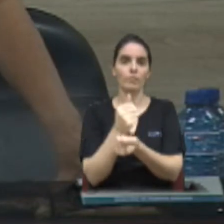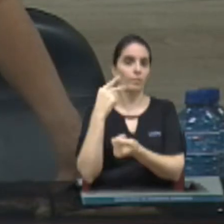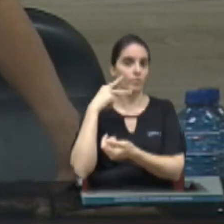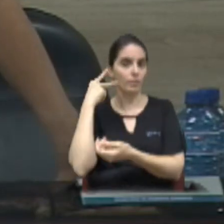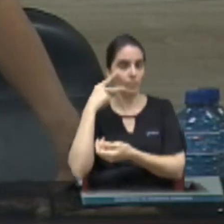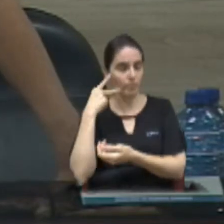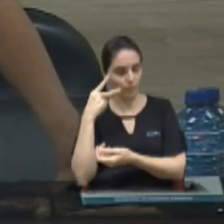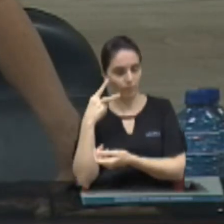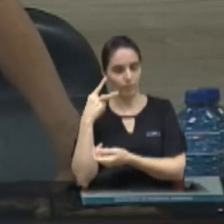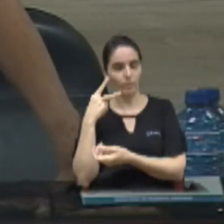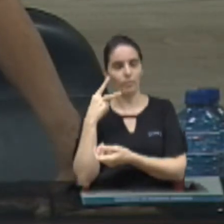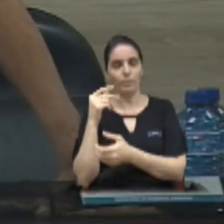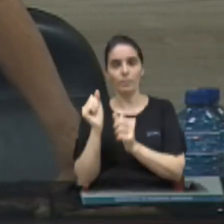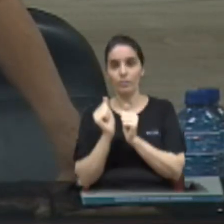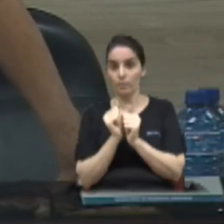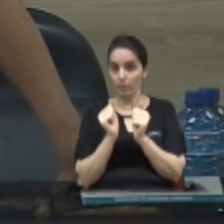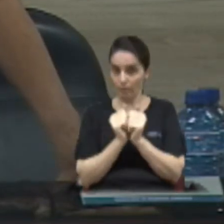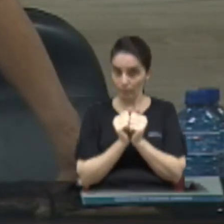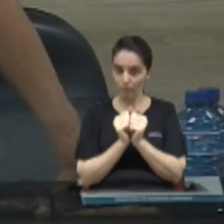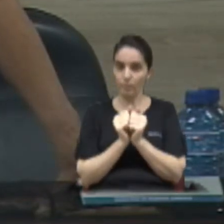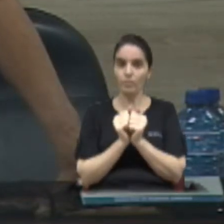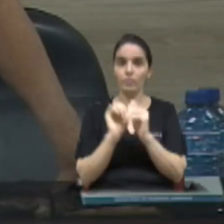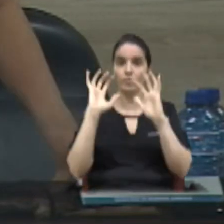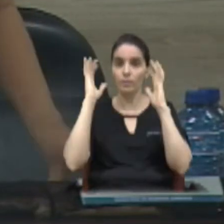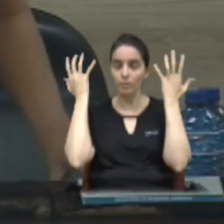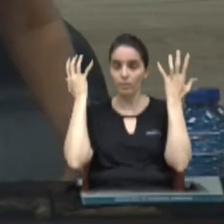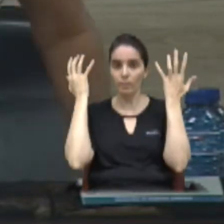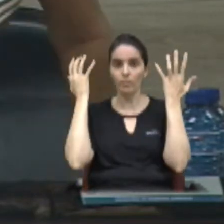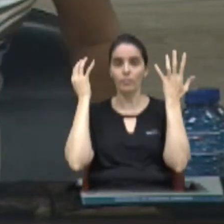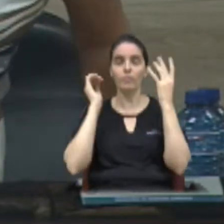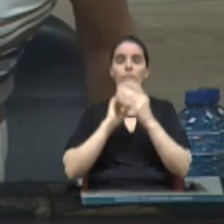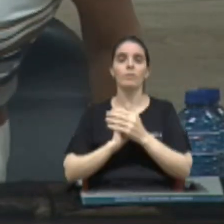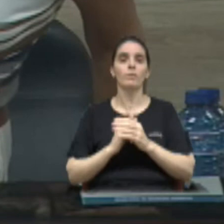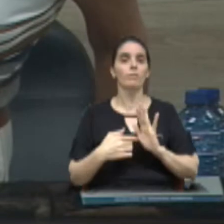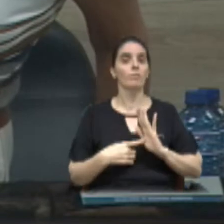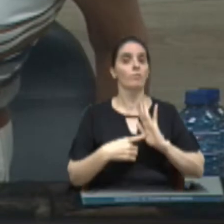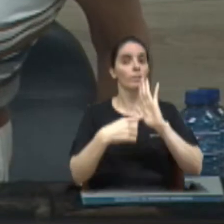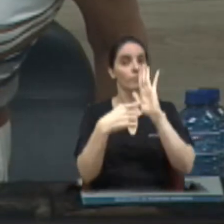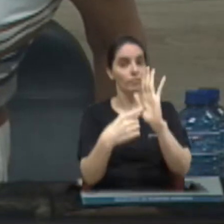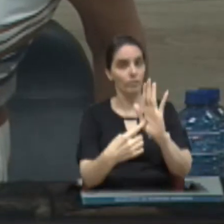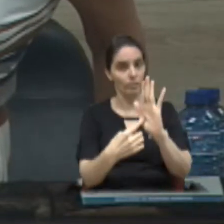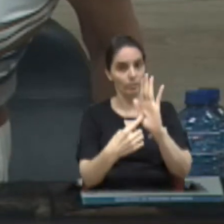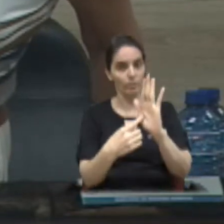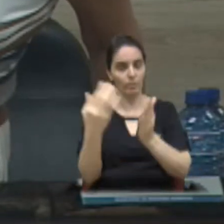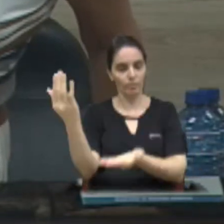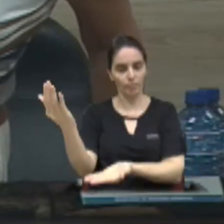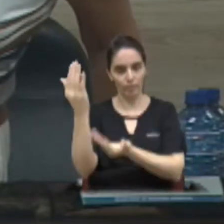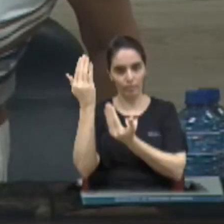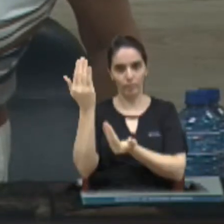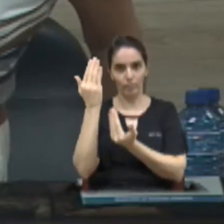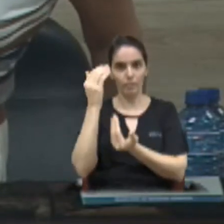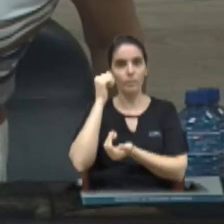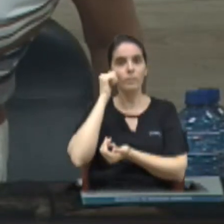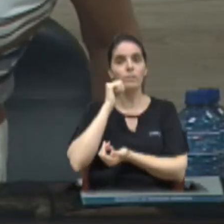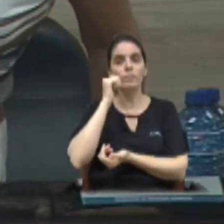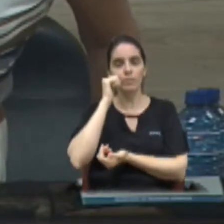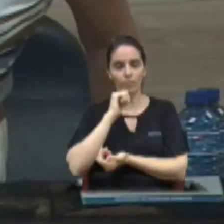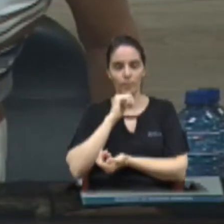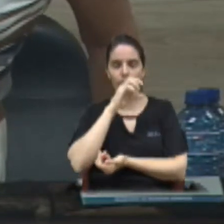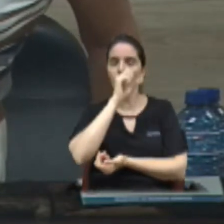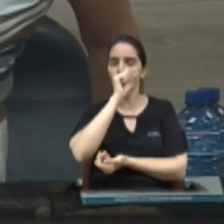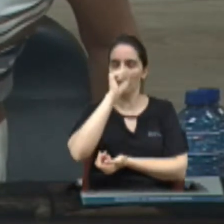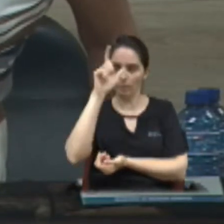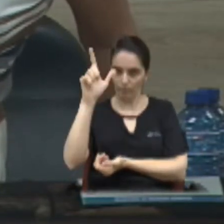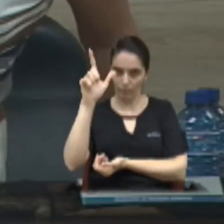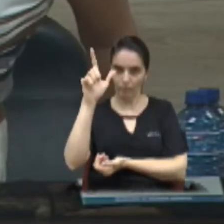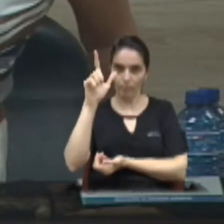para que participem desses eventos demonstrando homenagem às mulheres limerenses